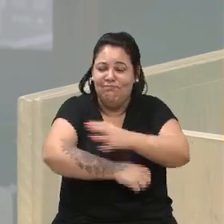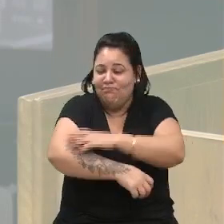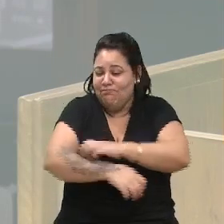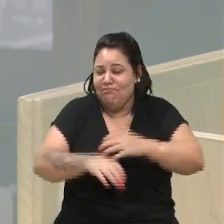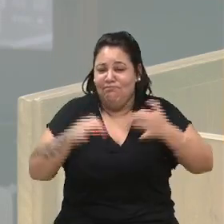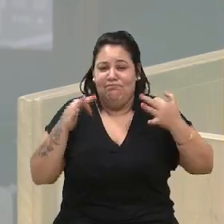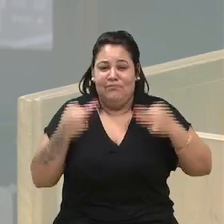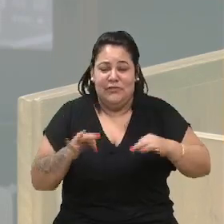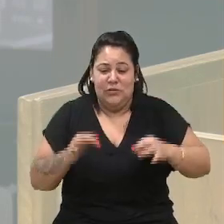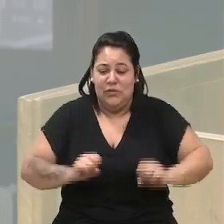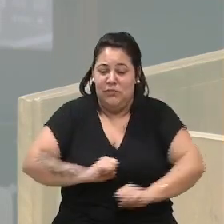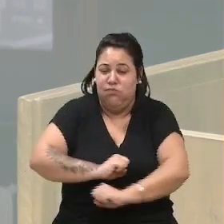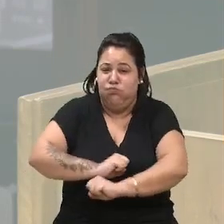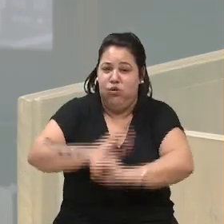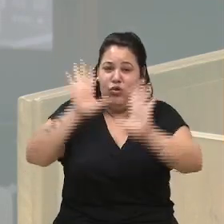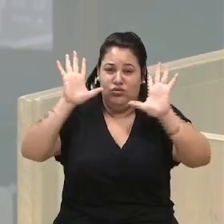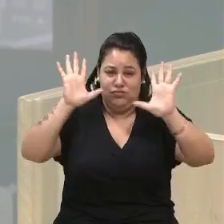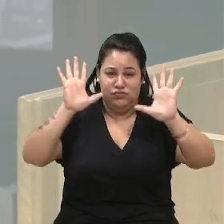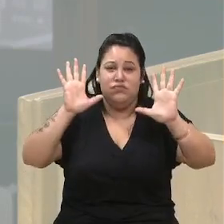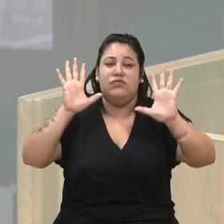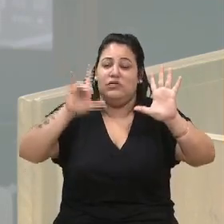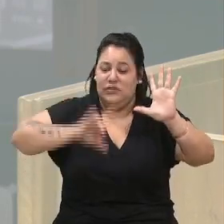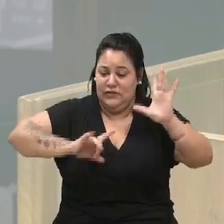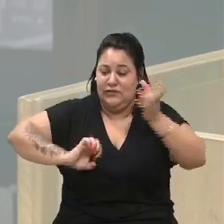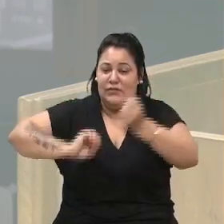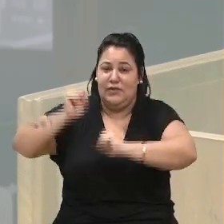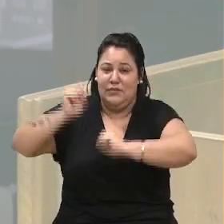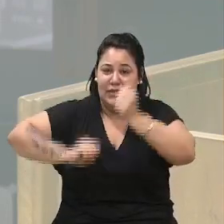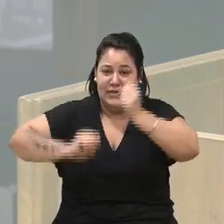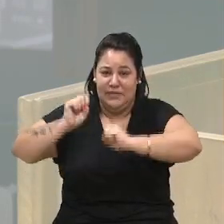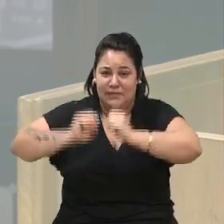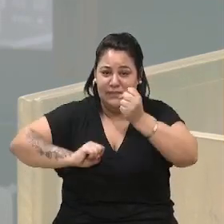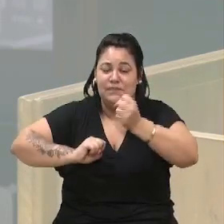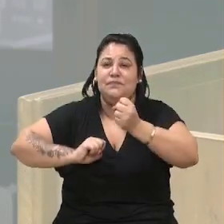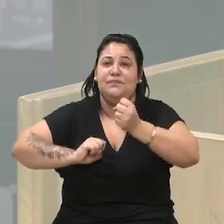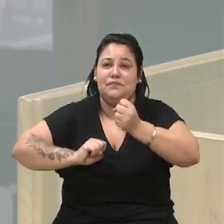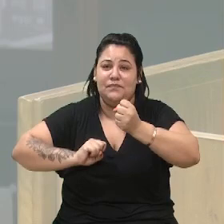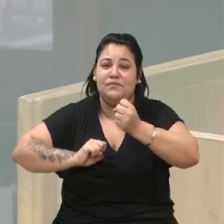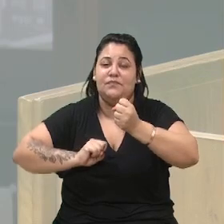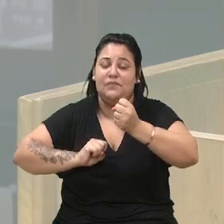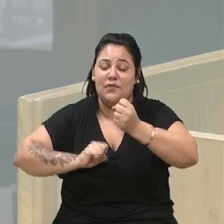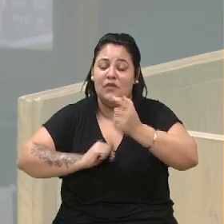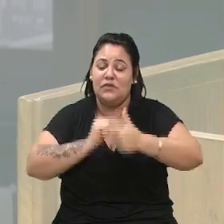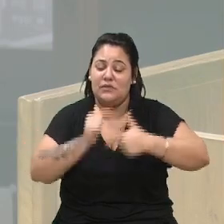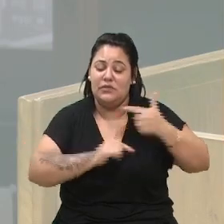na confecção, né, nas munições que estavam fazendo